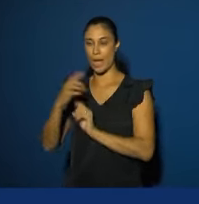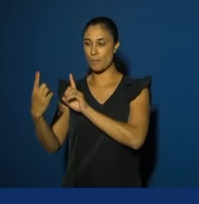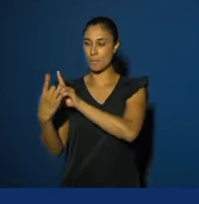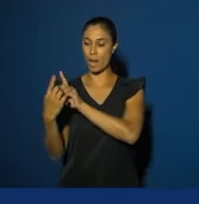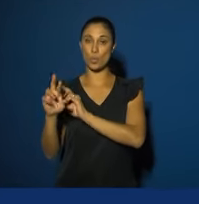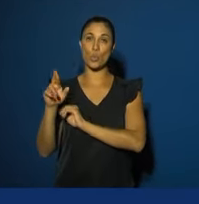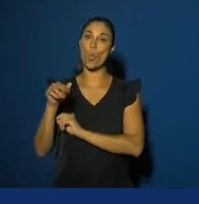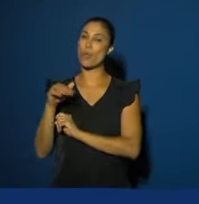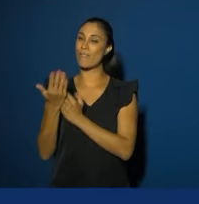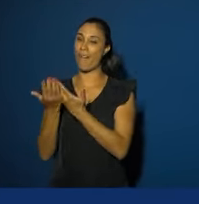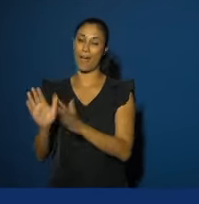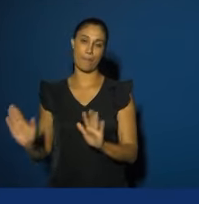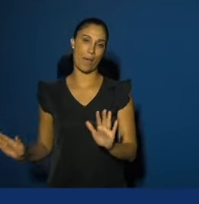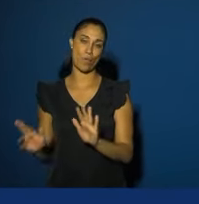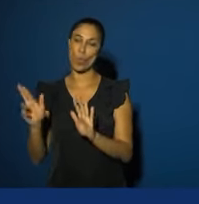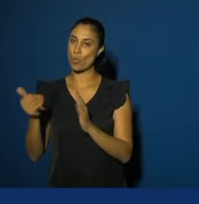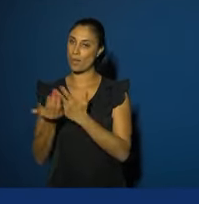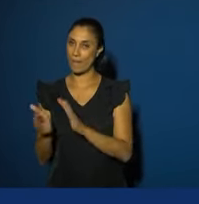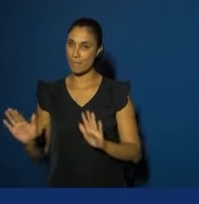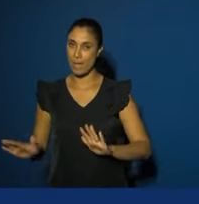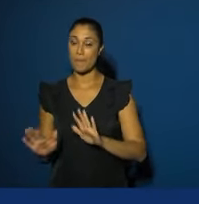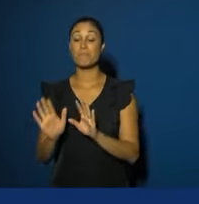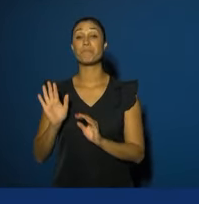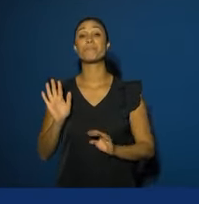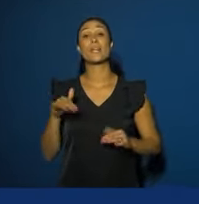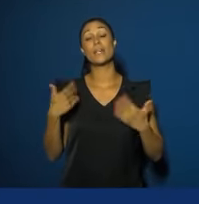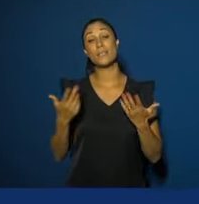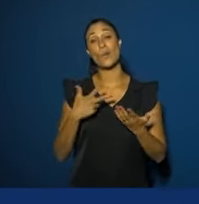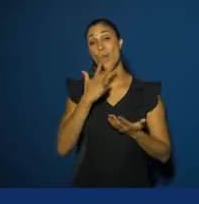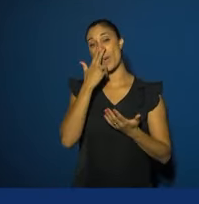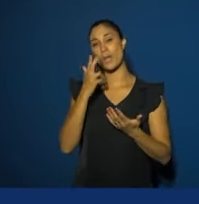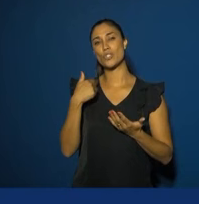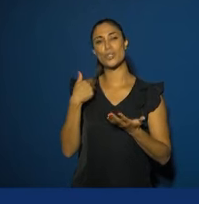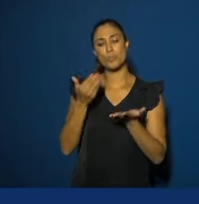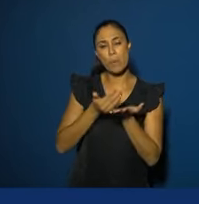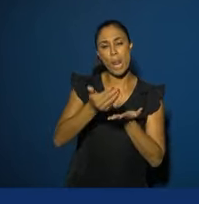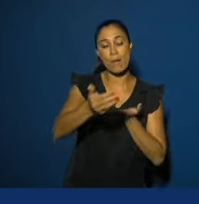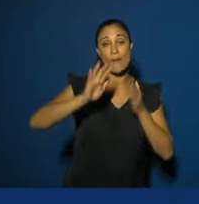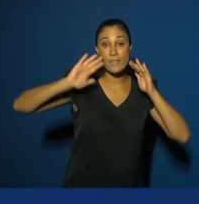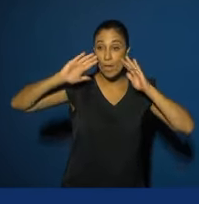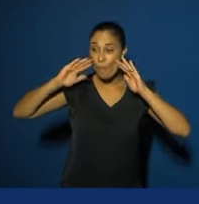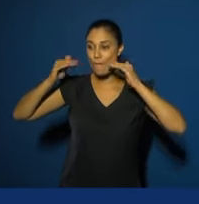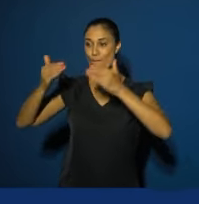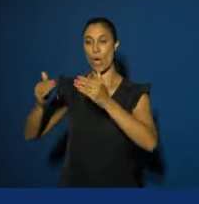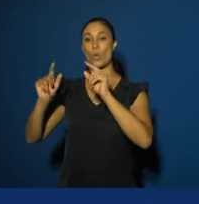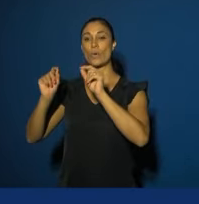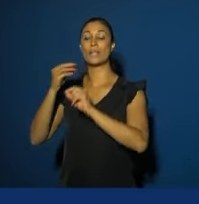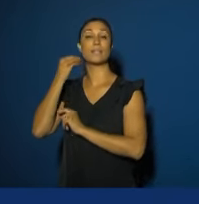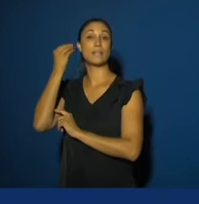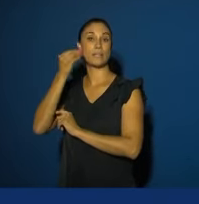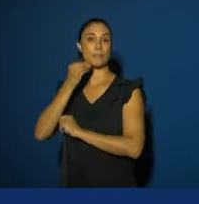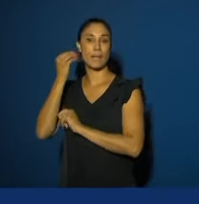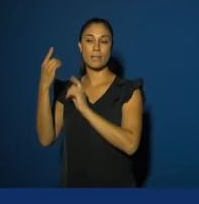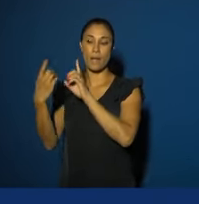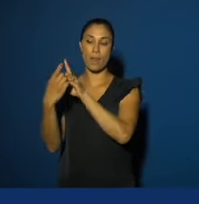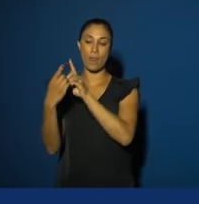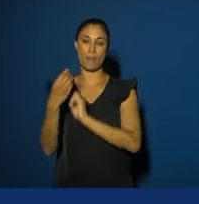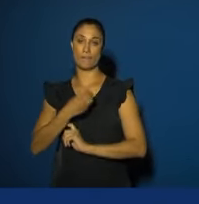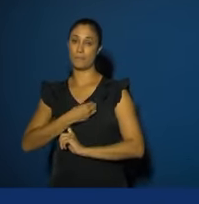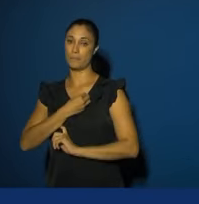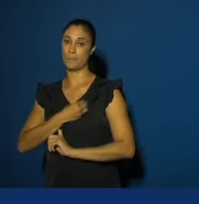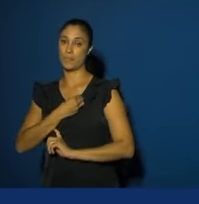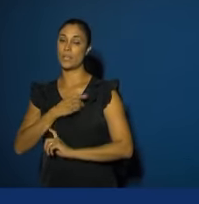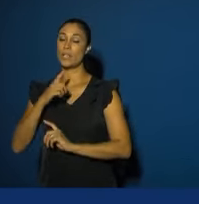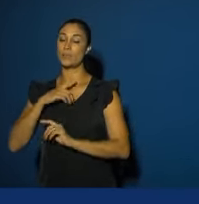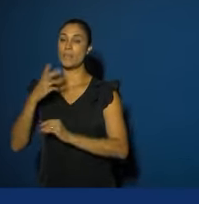vai morrer com certeza e eu acho que todo mundo daqui pra frente vai focar nessa parte da experiência de ganhar